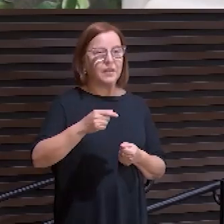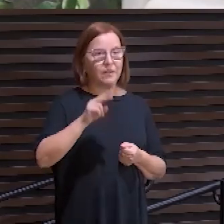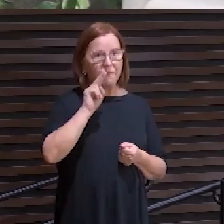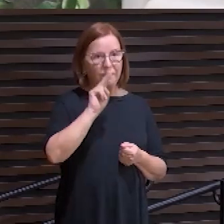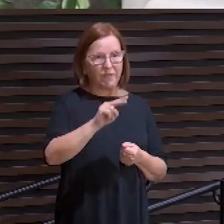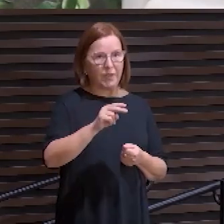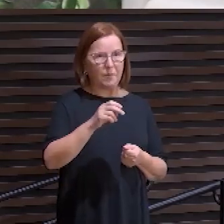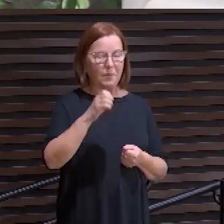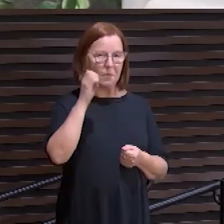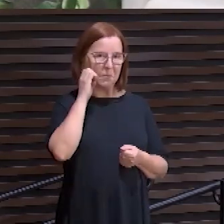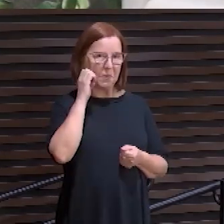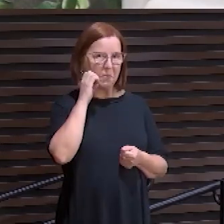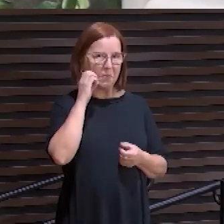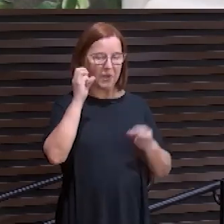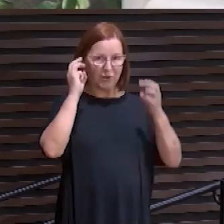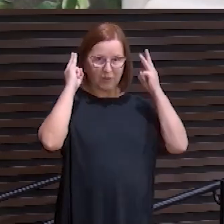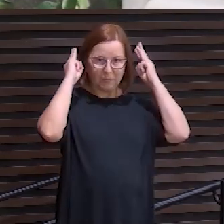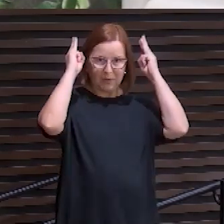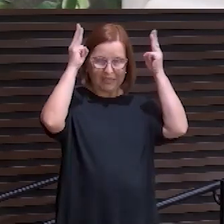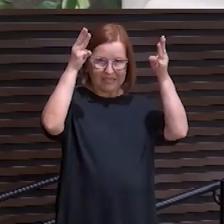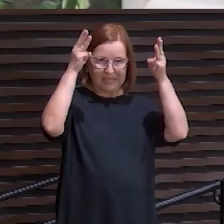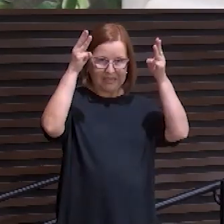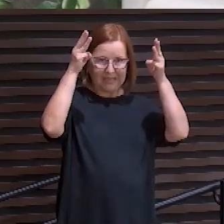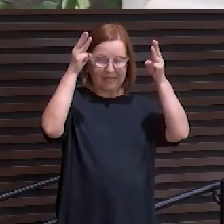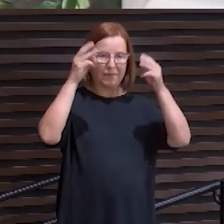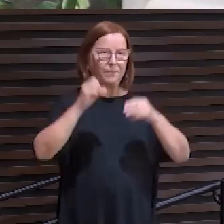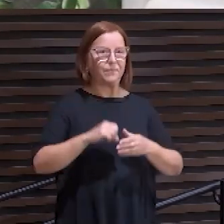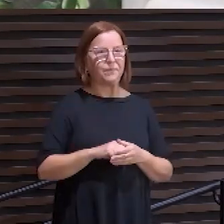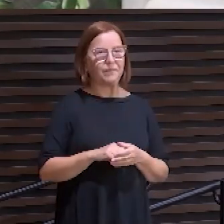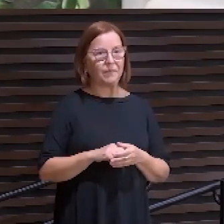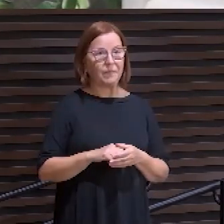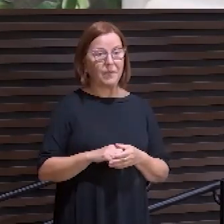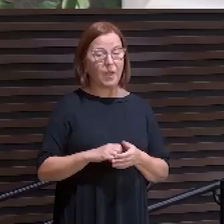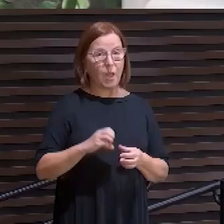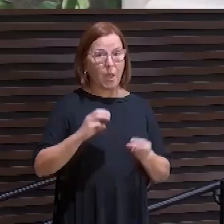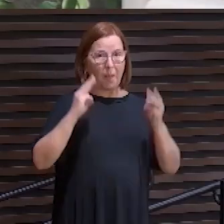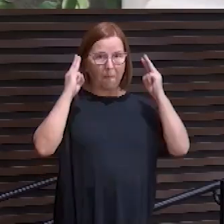Moisés. Se Moisés foi o que foi